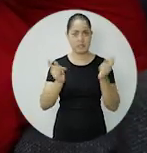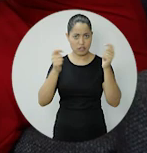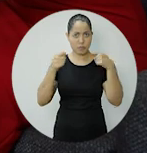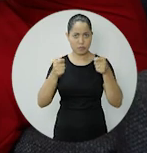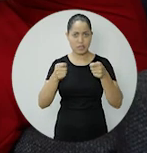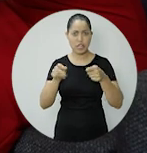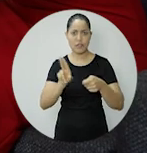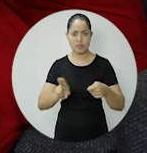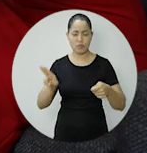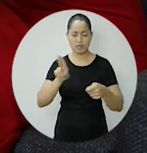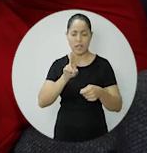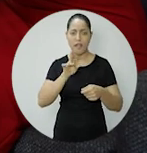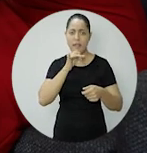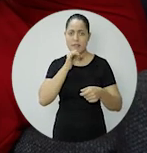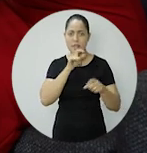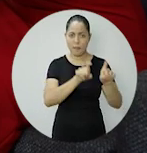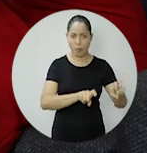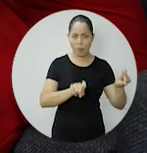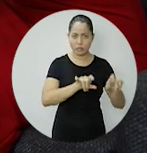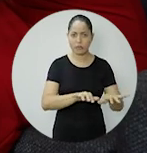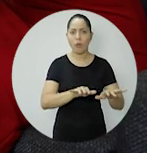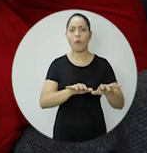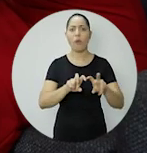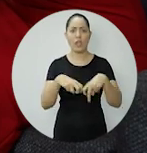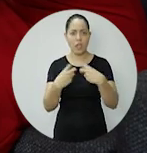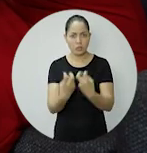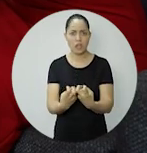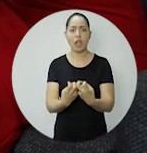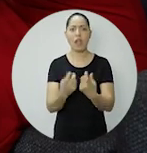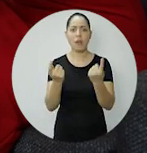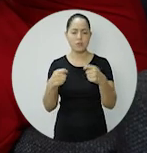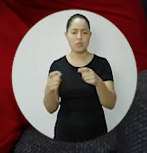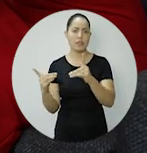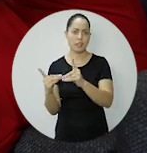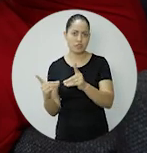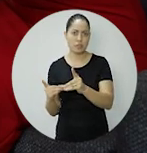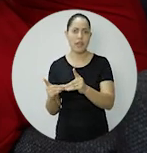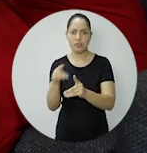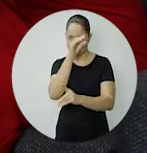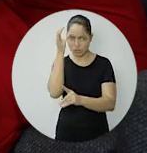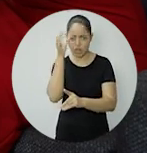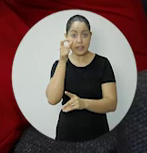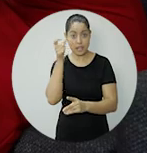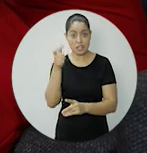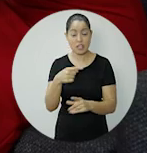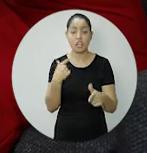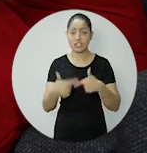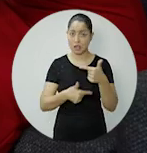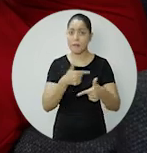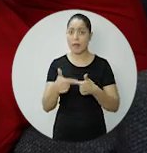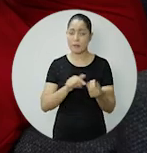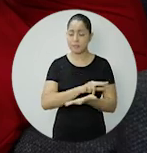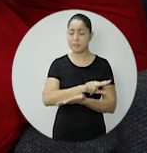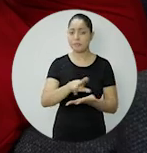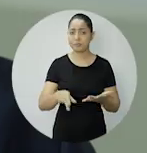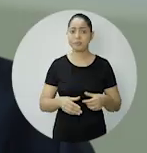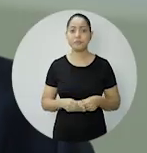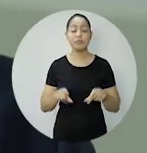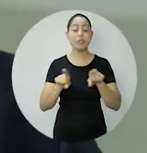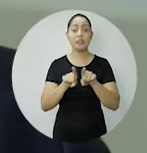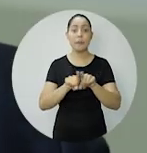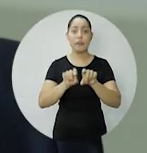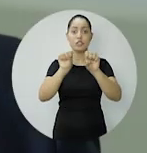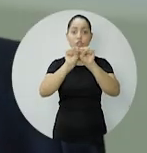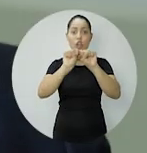o advogado possa utilizar computador, sala de reunião para atender os seus clientes, é um trabalho muito interessante. Por